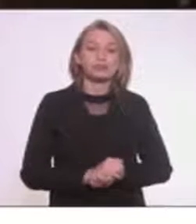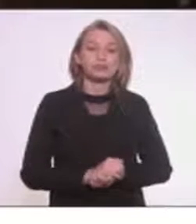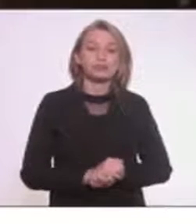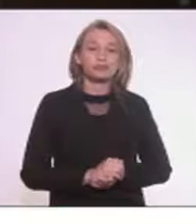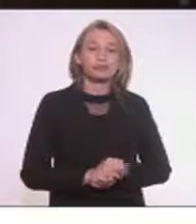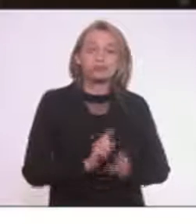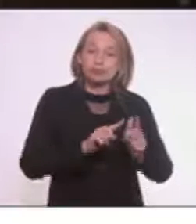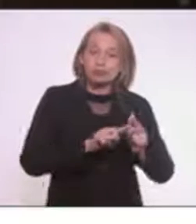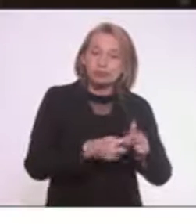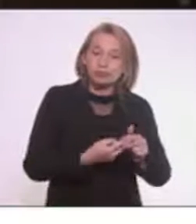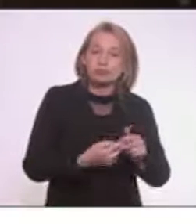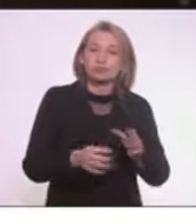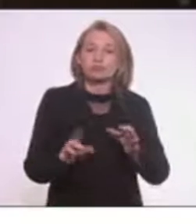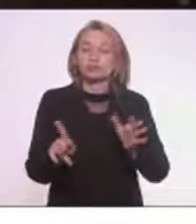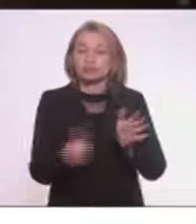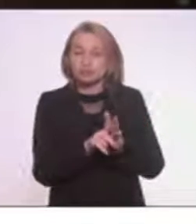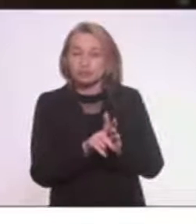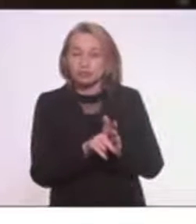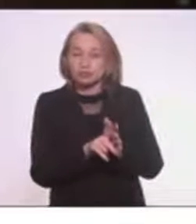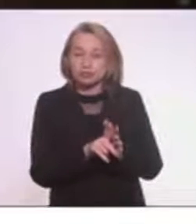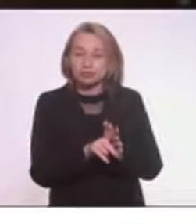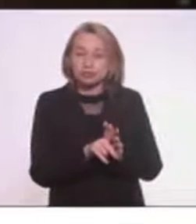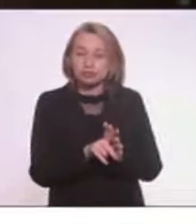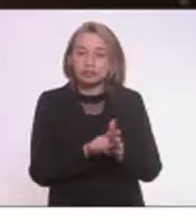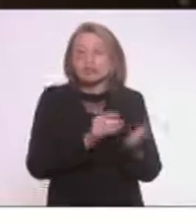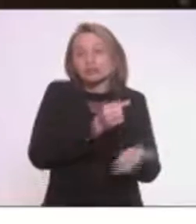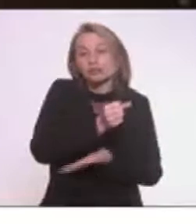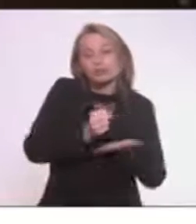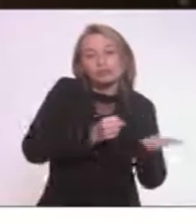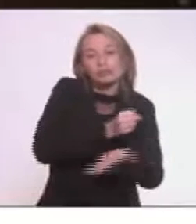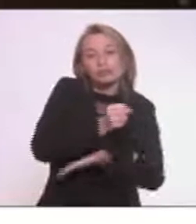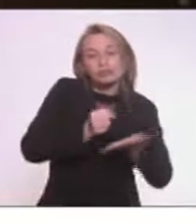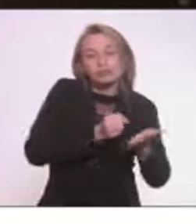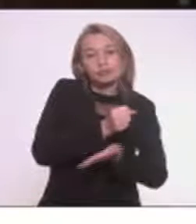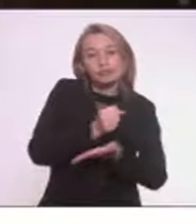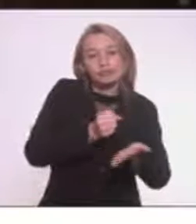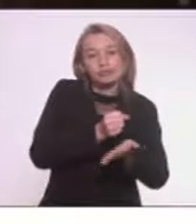esse projeto com base nesse destaque,